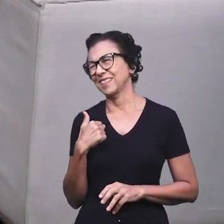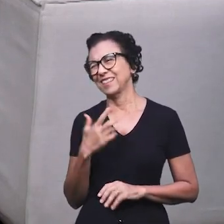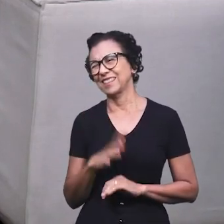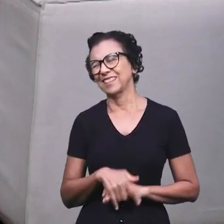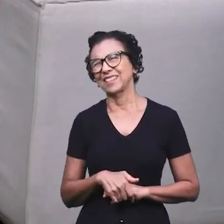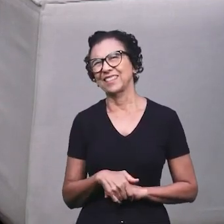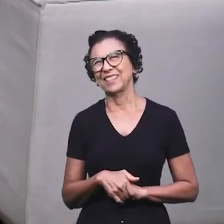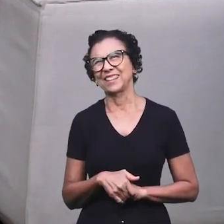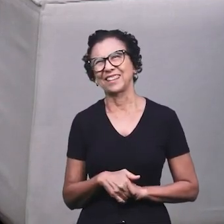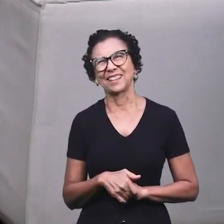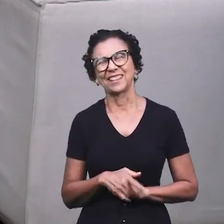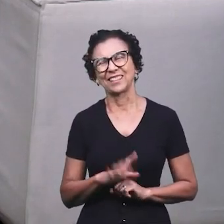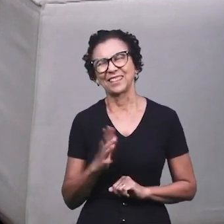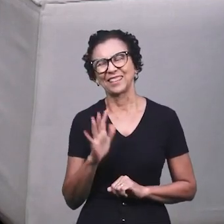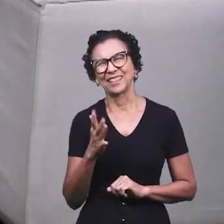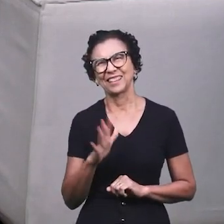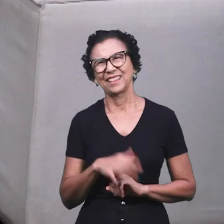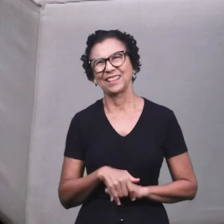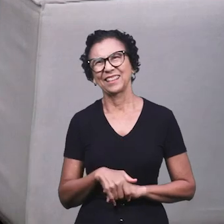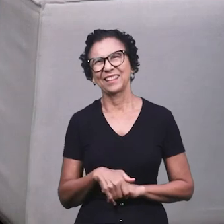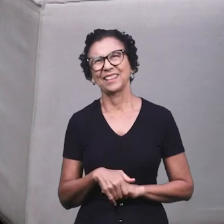Paula.